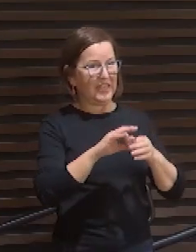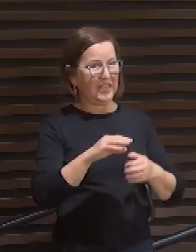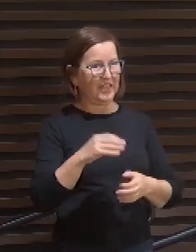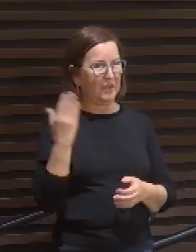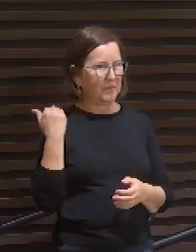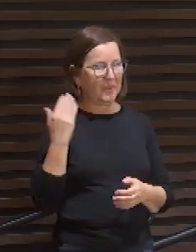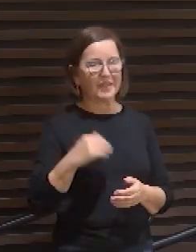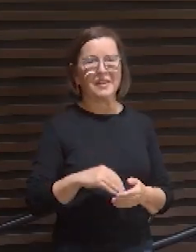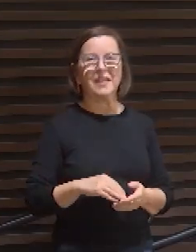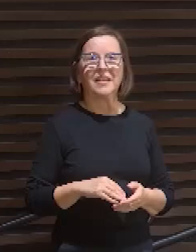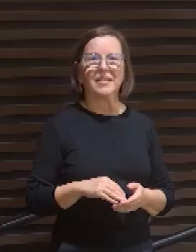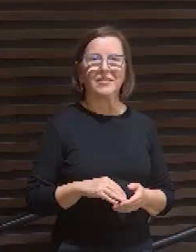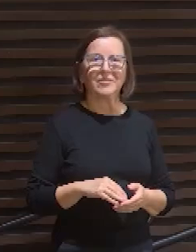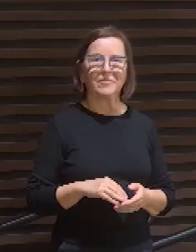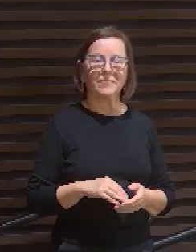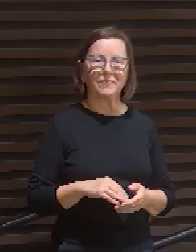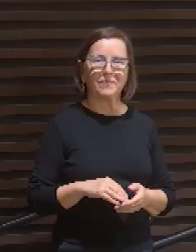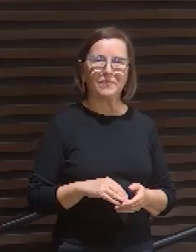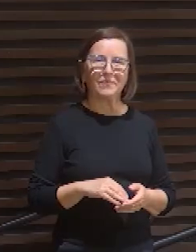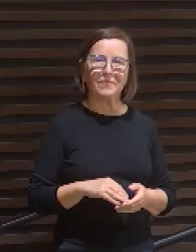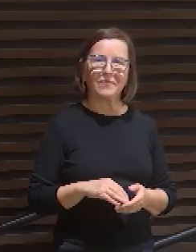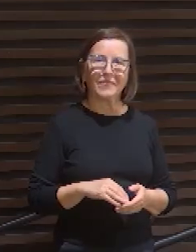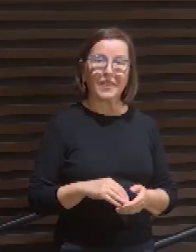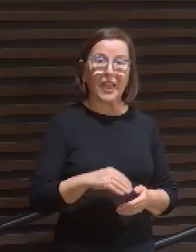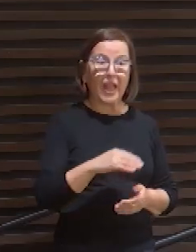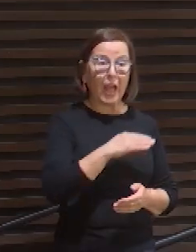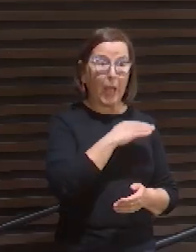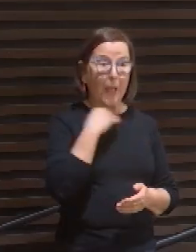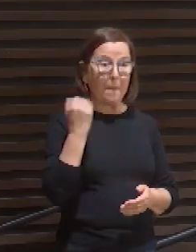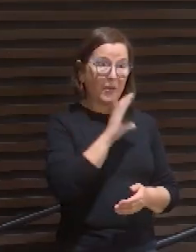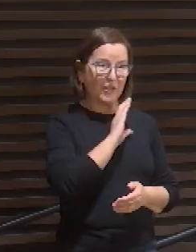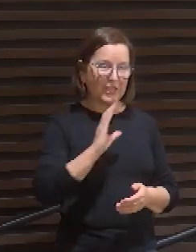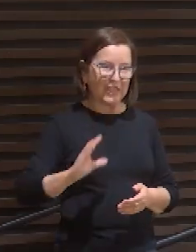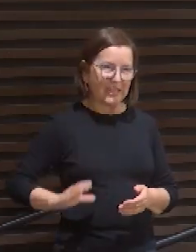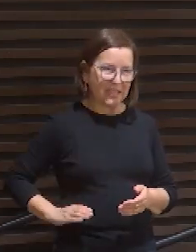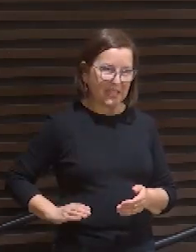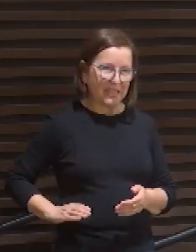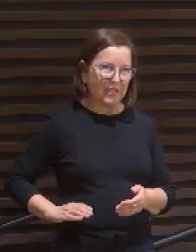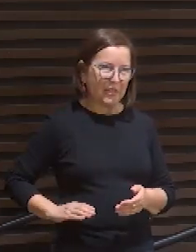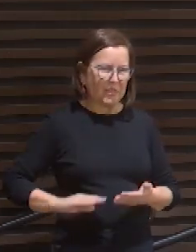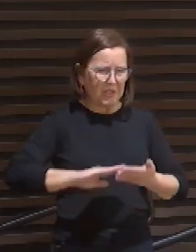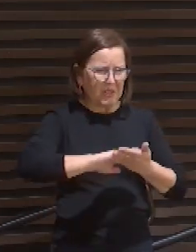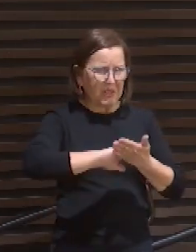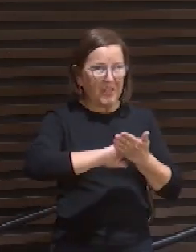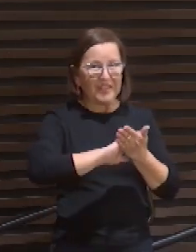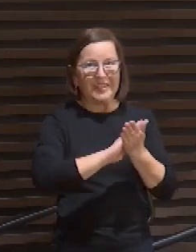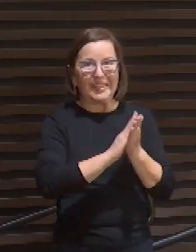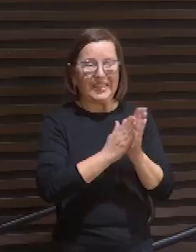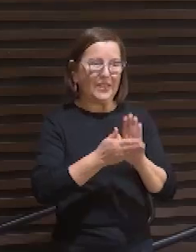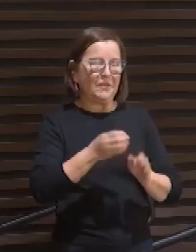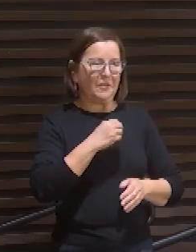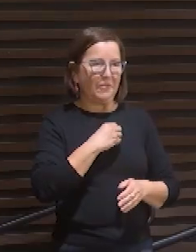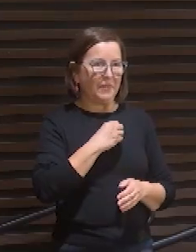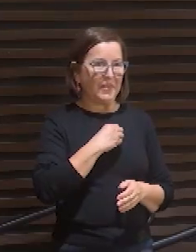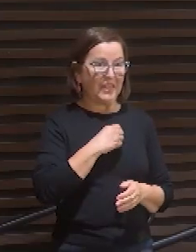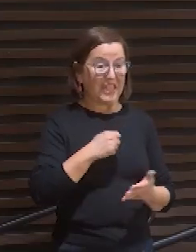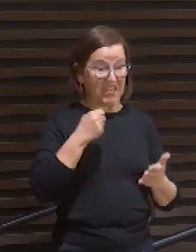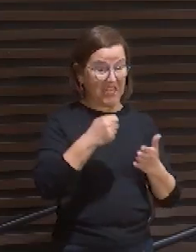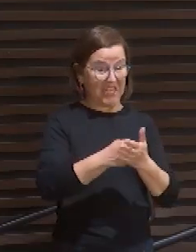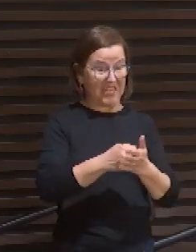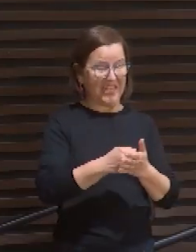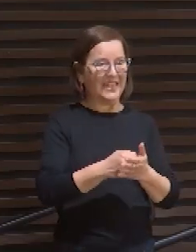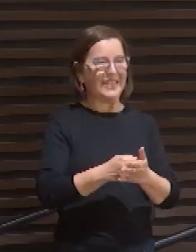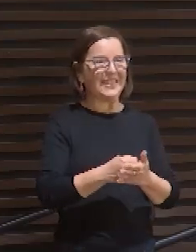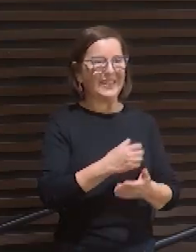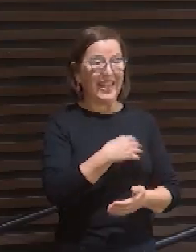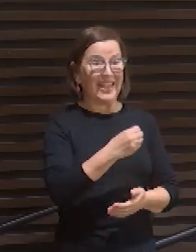Cristo remove as transgressões cometidas na primeira aliança e garante a herança eterna